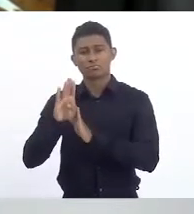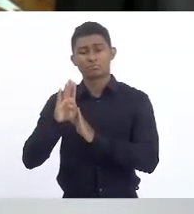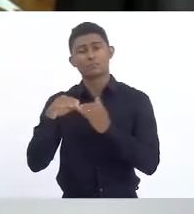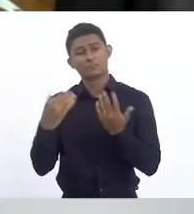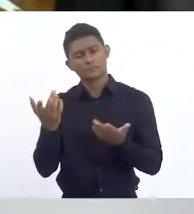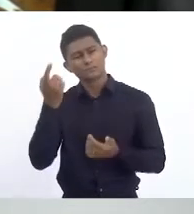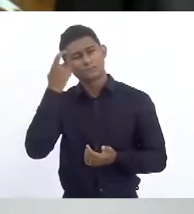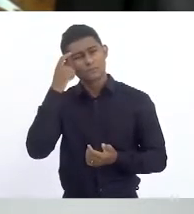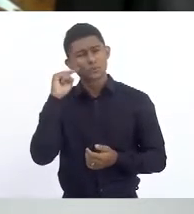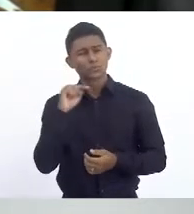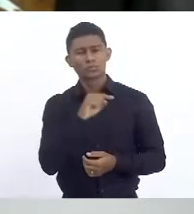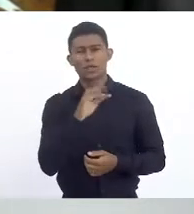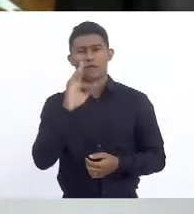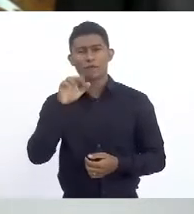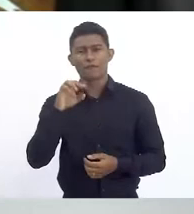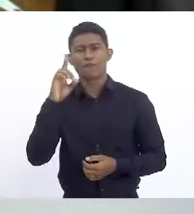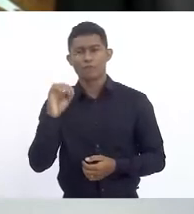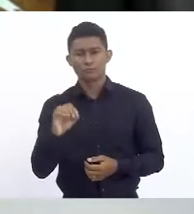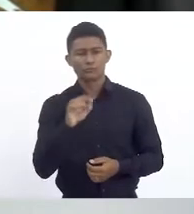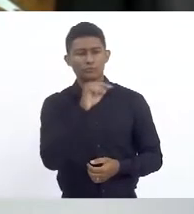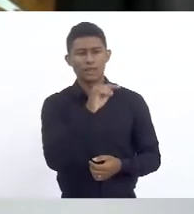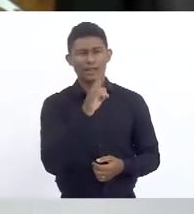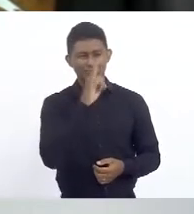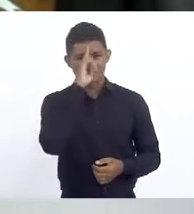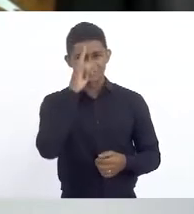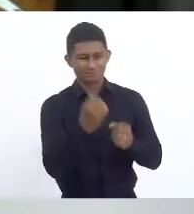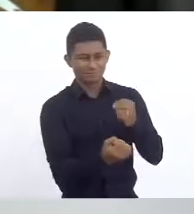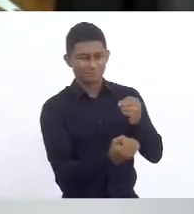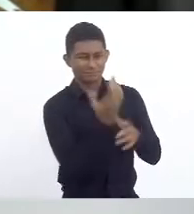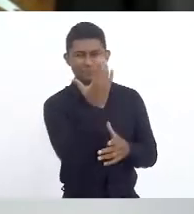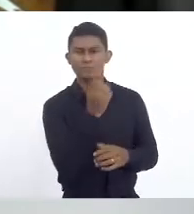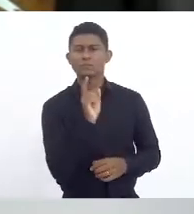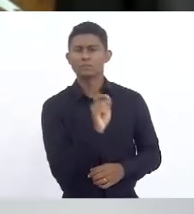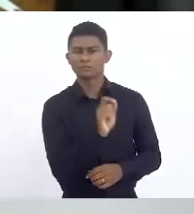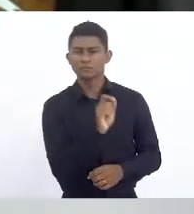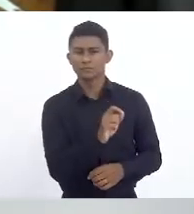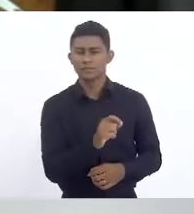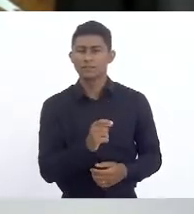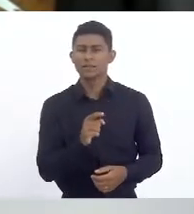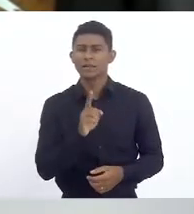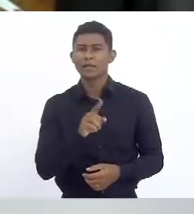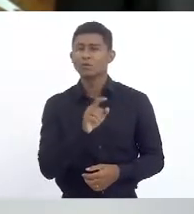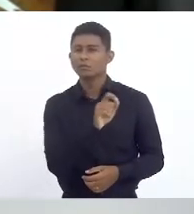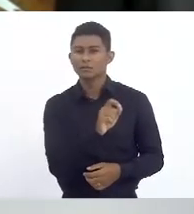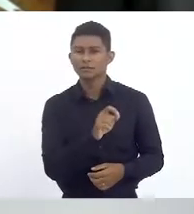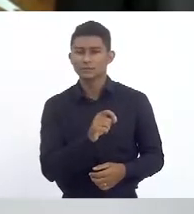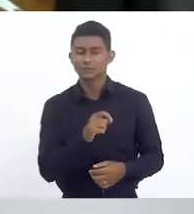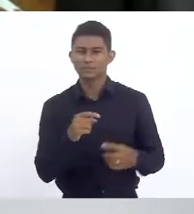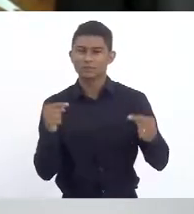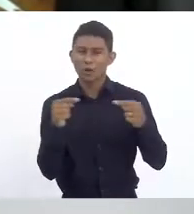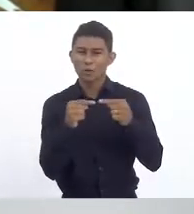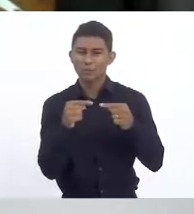do fundo soberano é uma ideia de uma parcela minoritária disso, né,